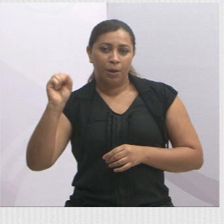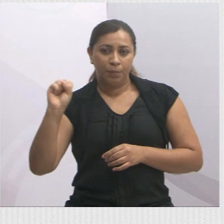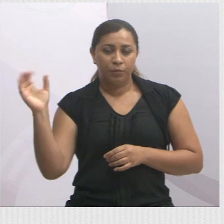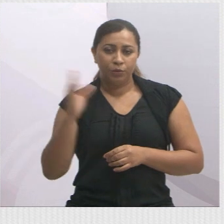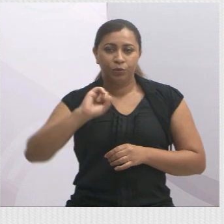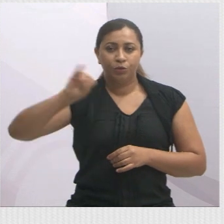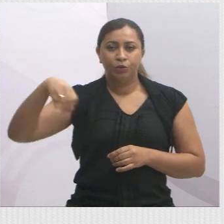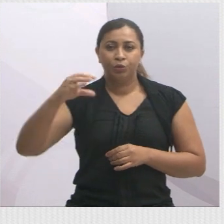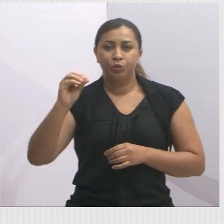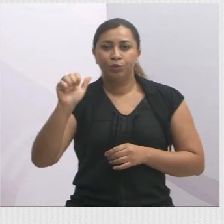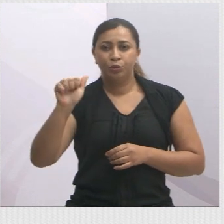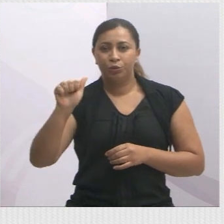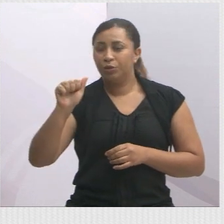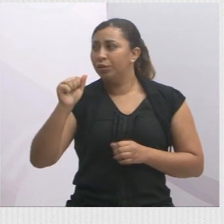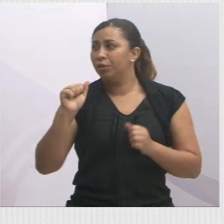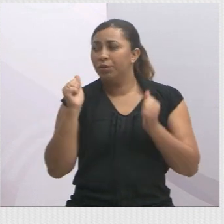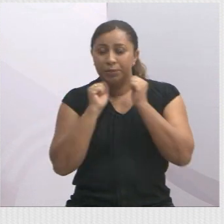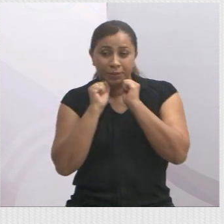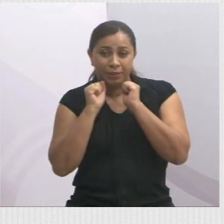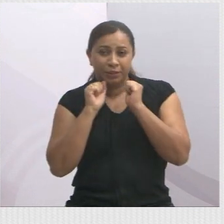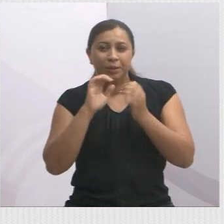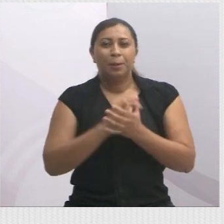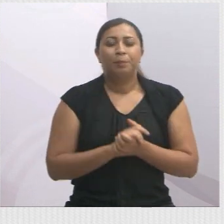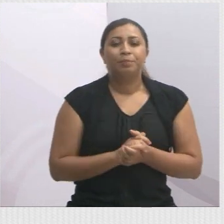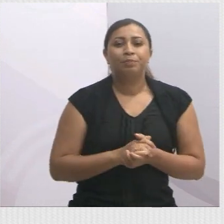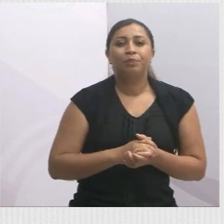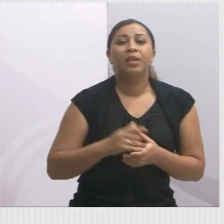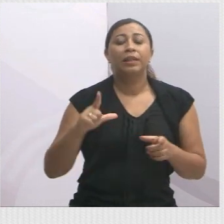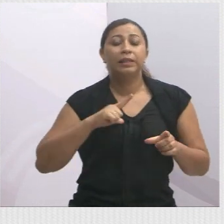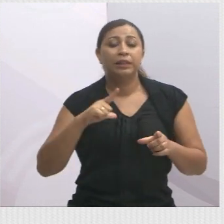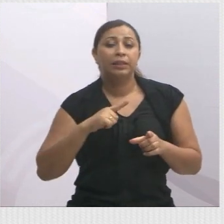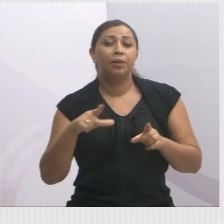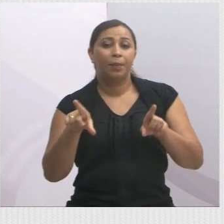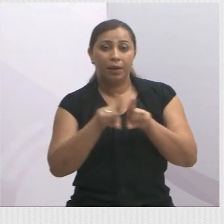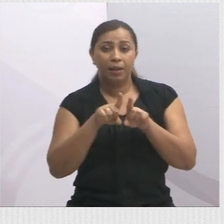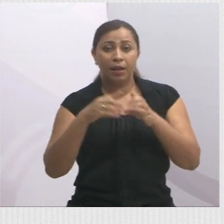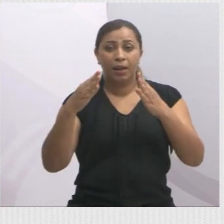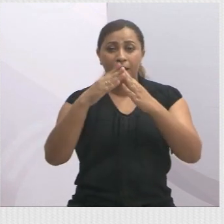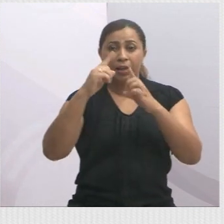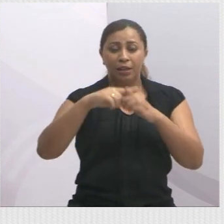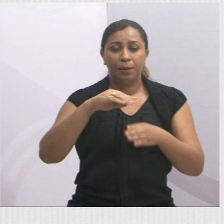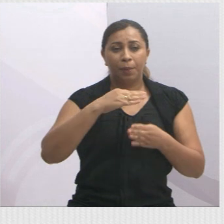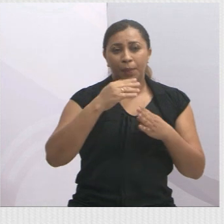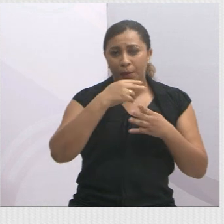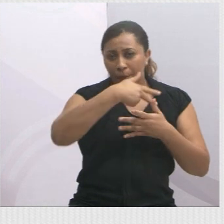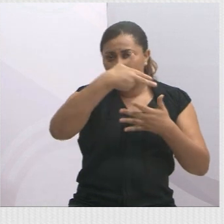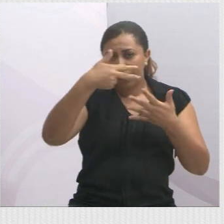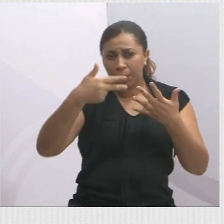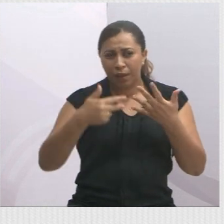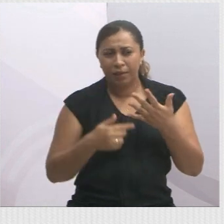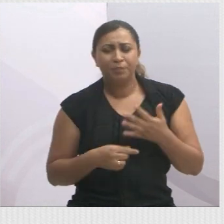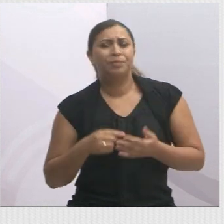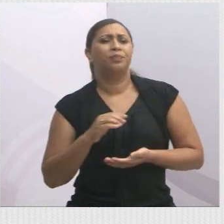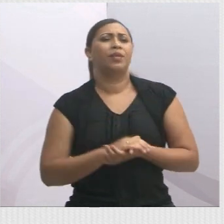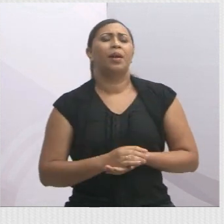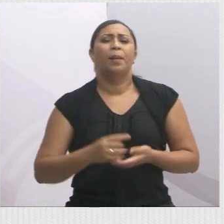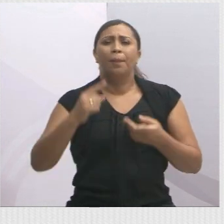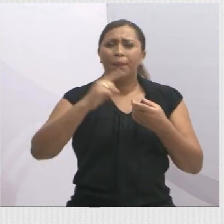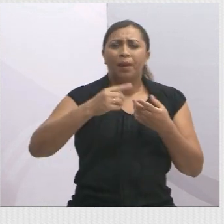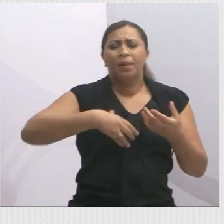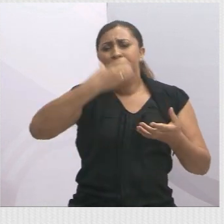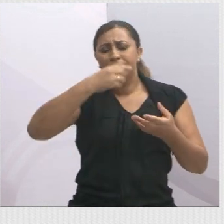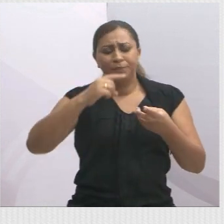Jacareí, Igarapés, Campo Grande, Parque Meia Lua, Santa Branca, Lorena, Jardim